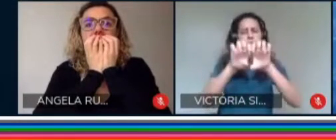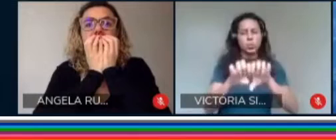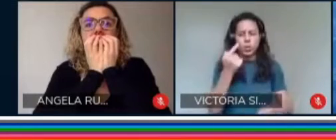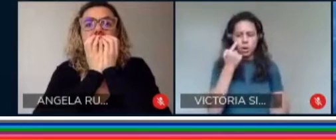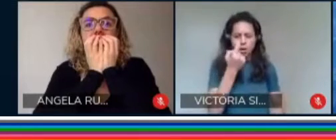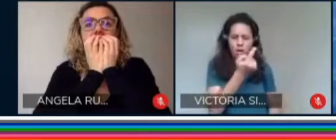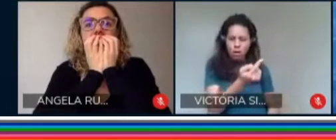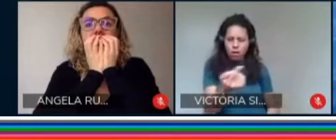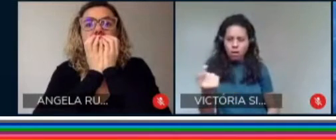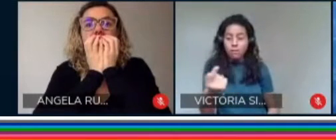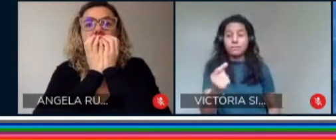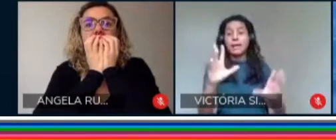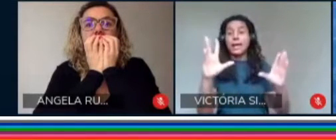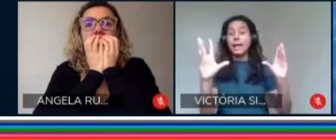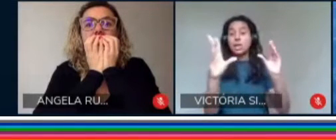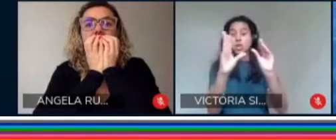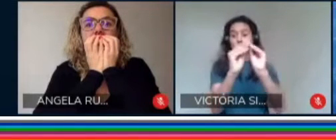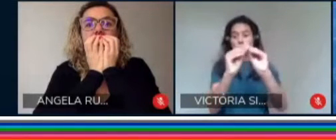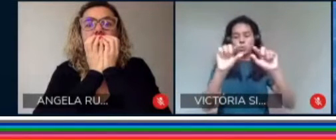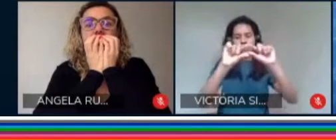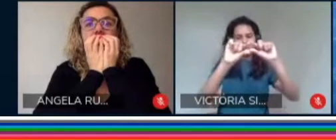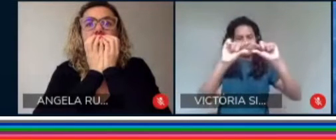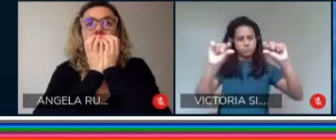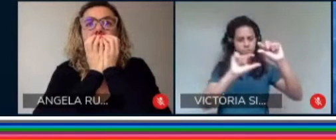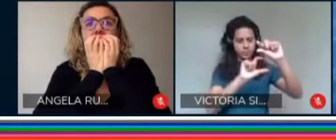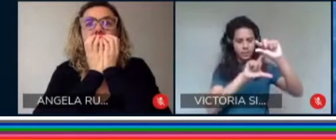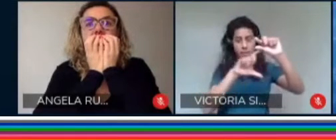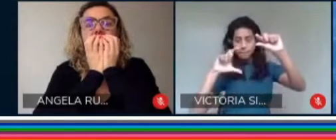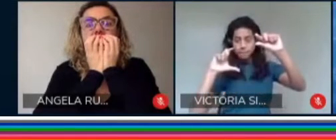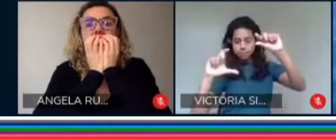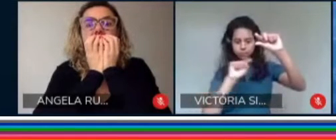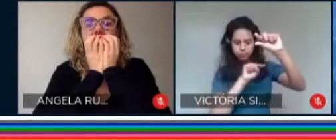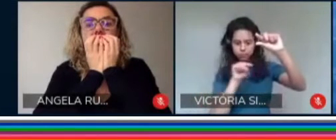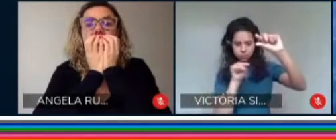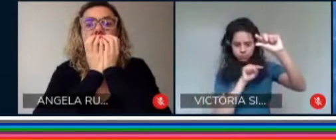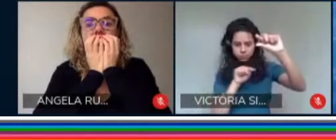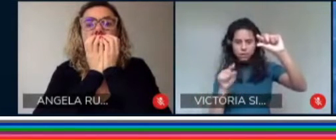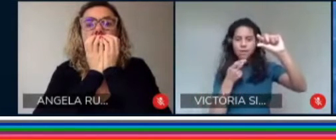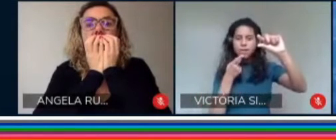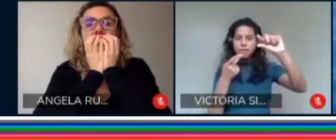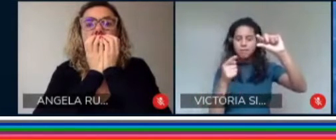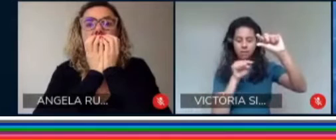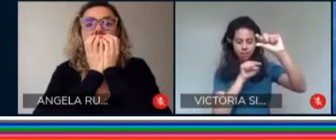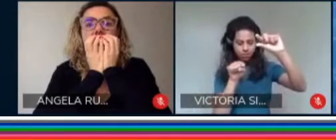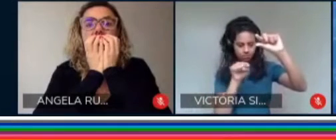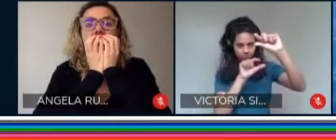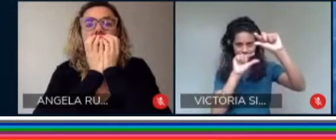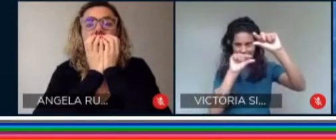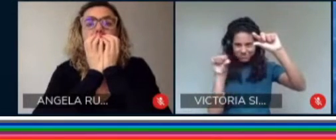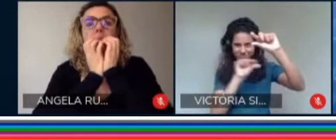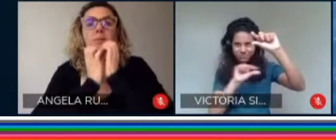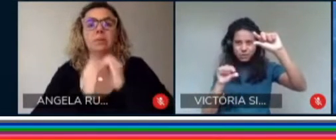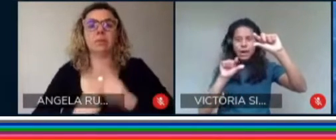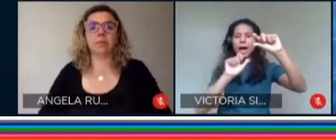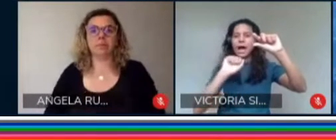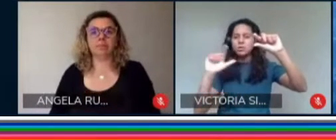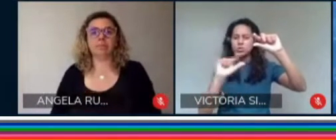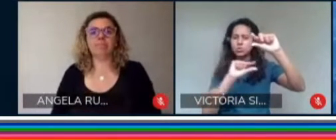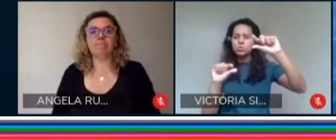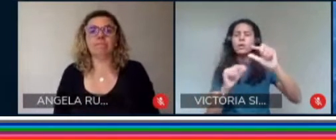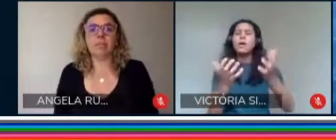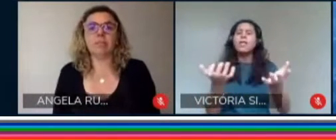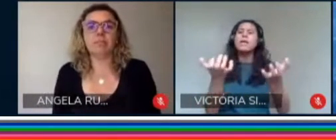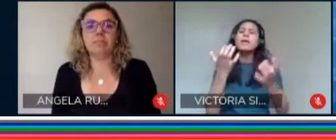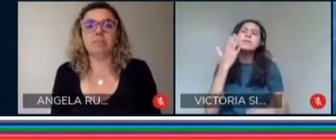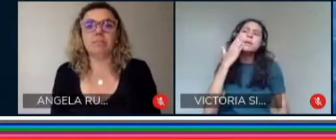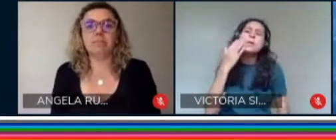já, a autora já apresenta a questão de pesquisa dela. Com este trabalho, ela quer compreender como os professores adaptaram